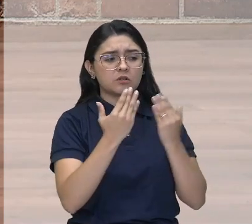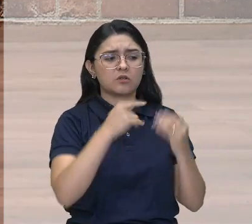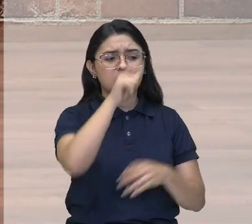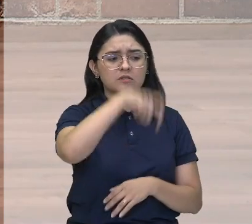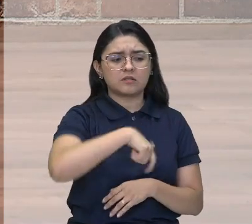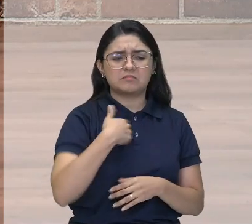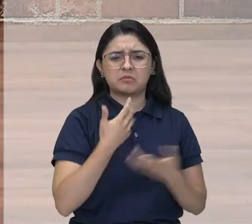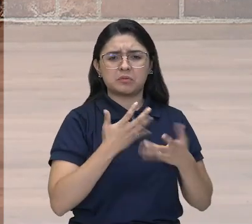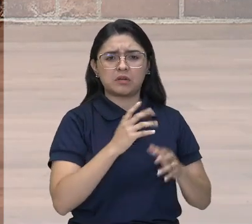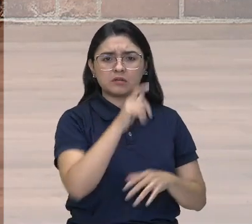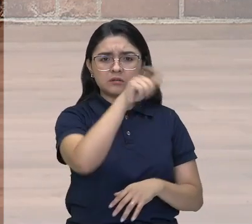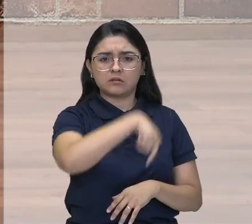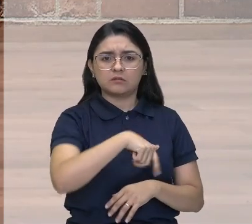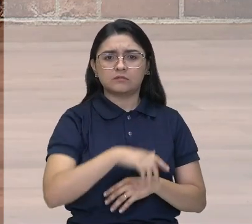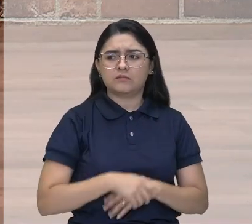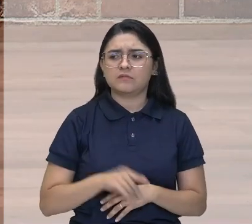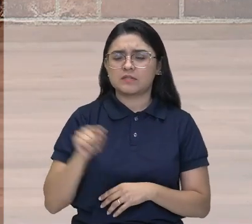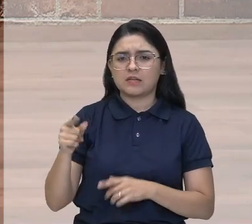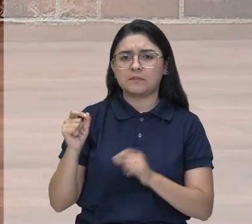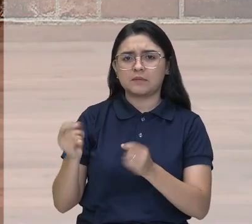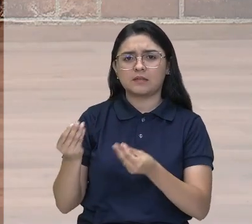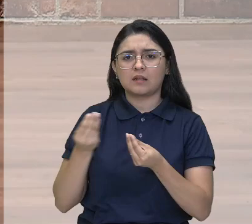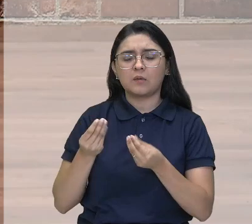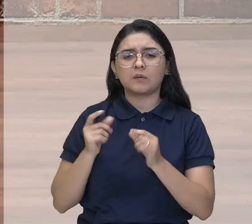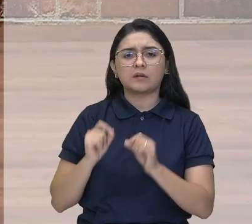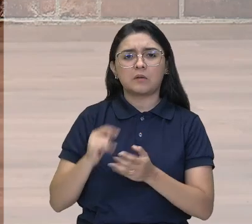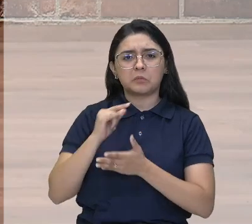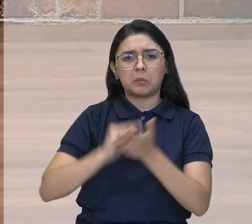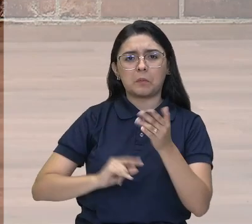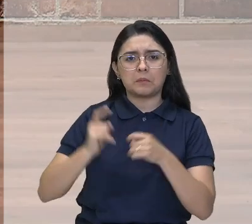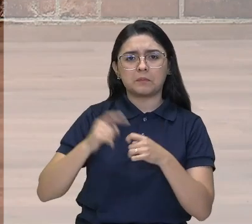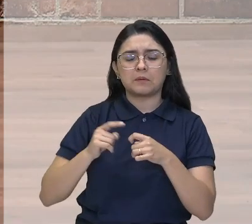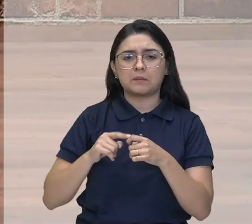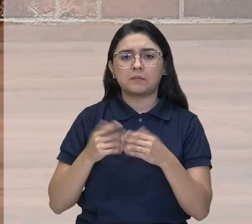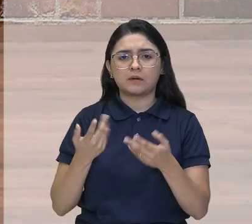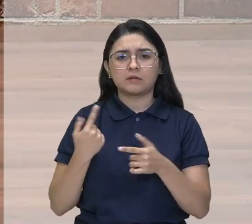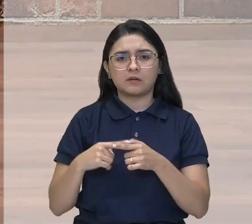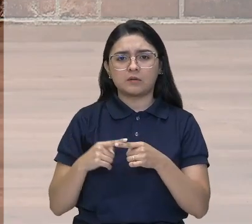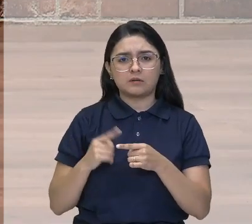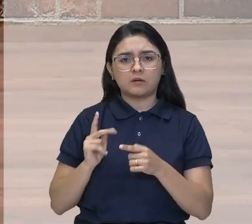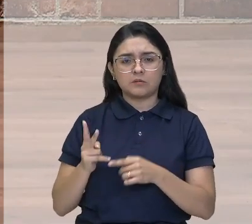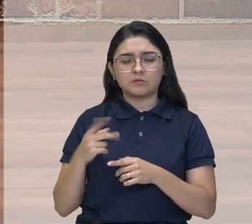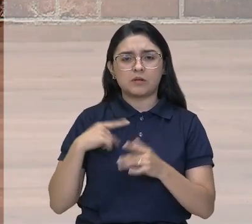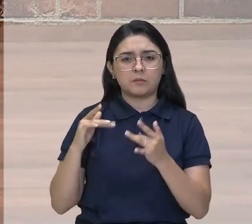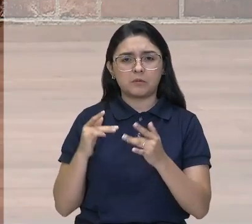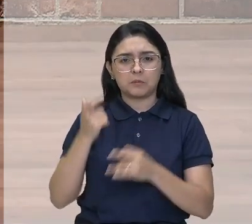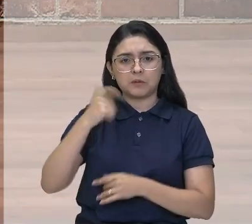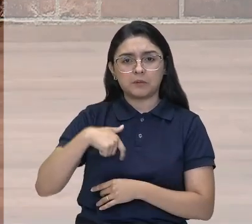não te quero Tu de tá volta. querendo trazer laudo pra não continuar comigo, cara? Sim, tem diagnósticos.